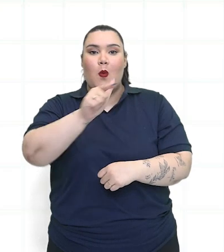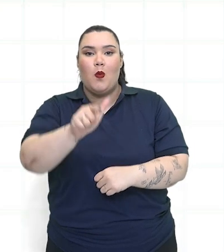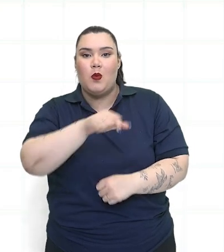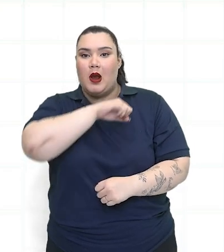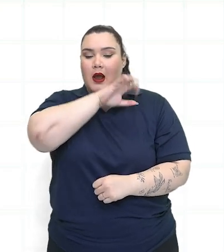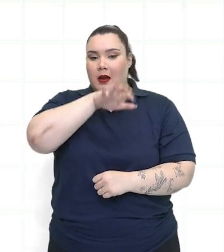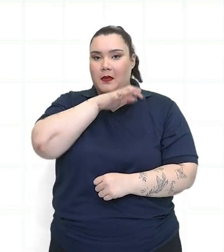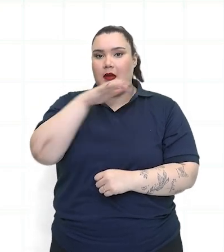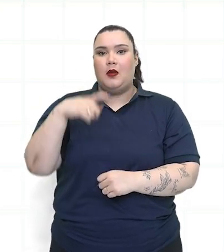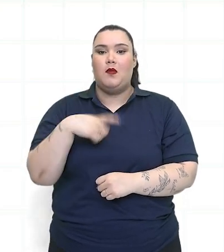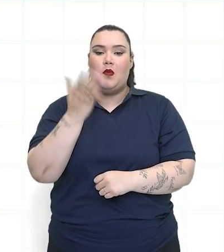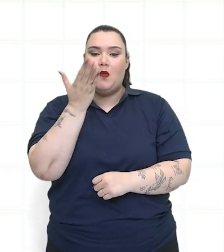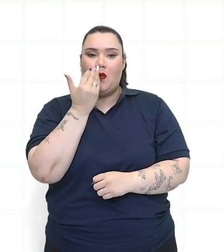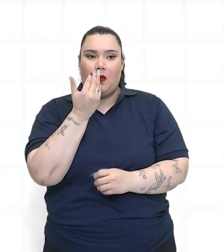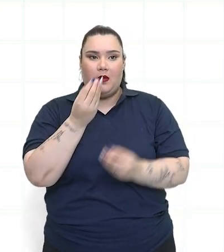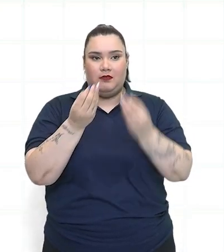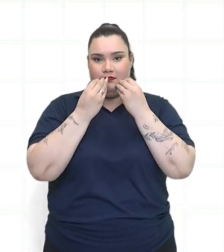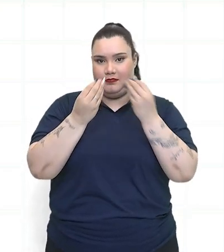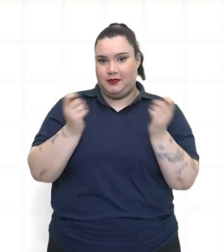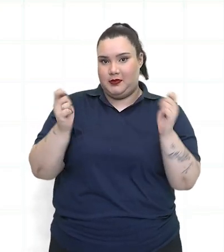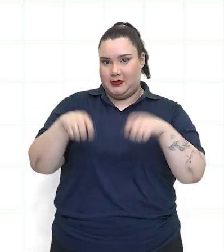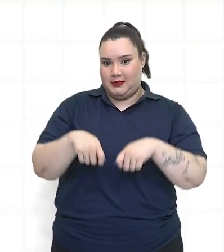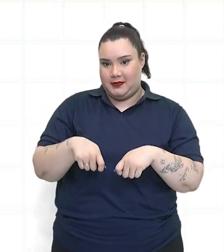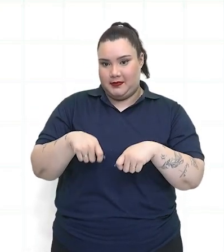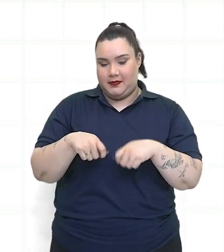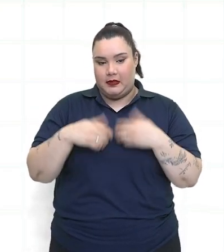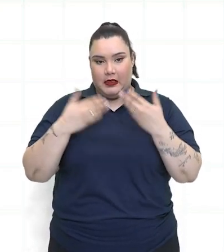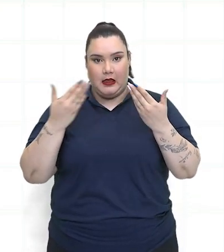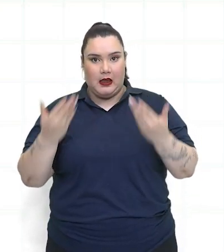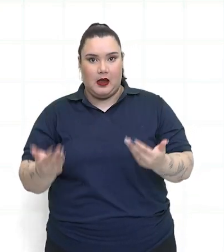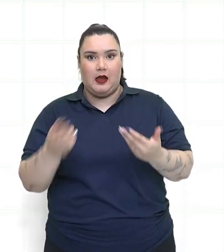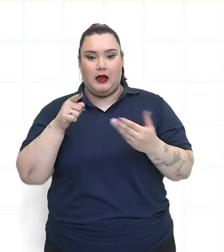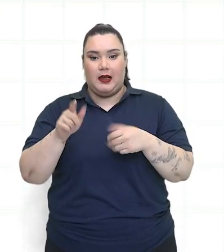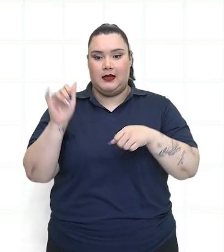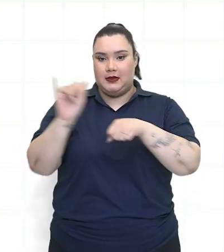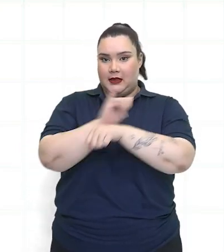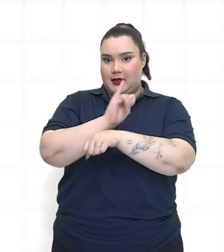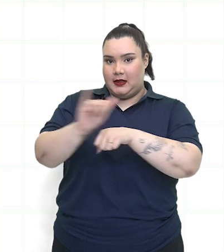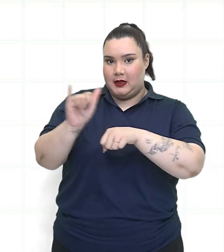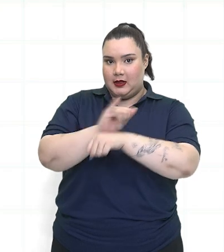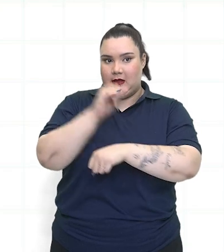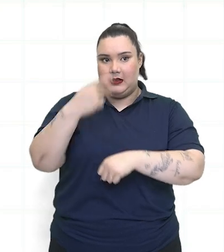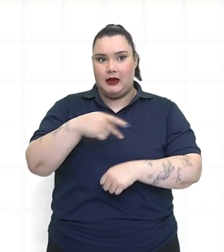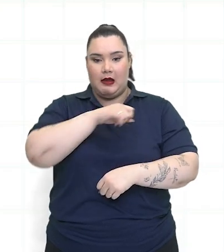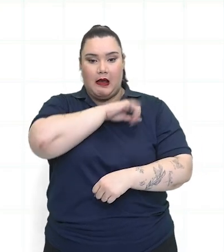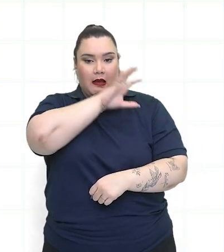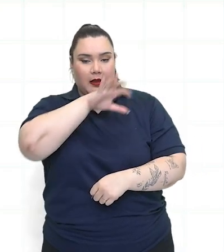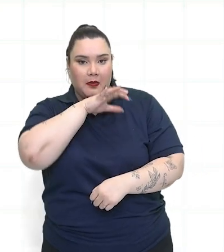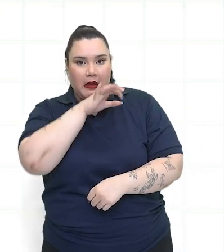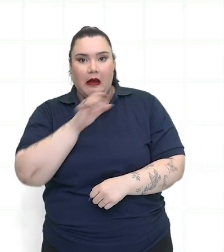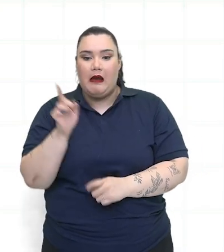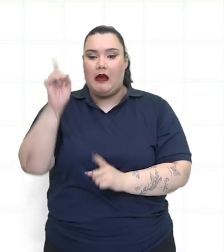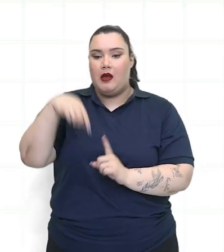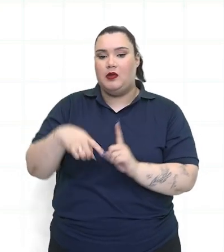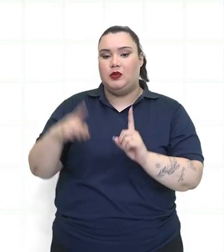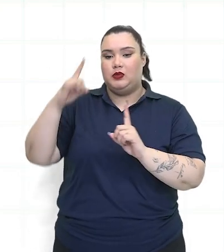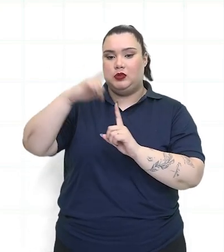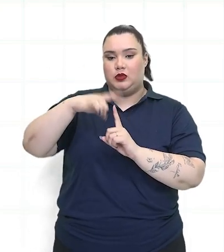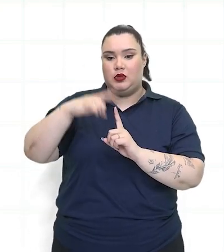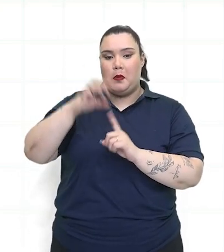que servem de alimento para eles. Então, esses truques, essas estratégias desses animais são chamados